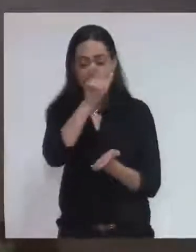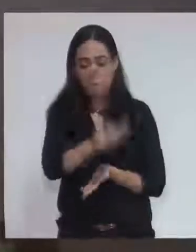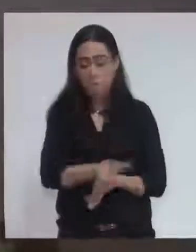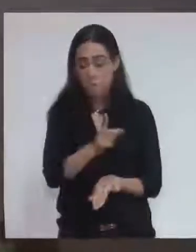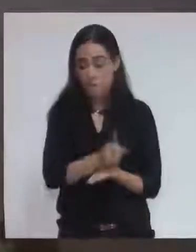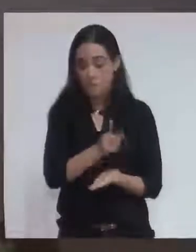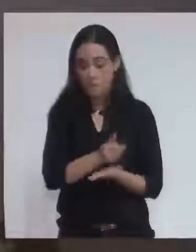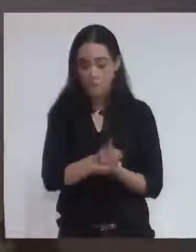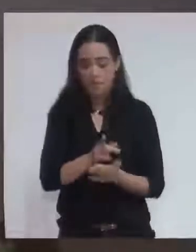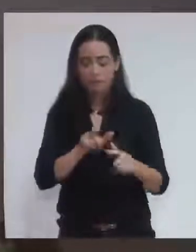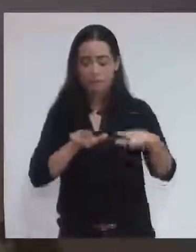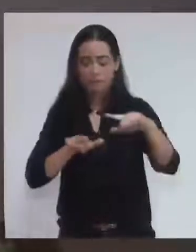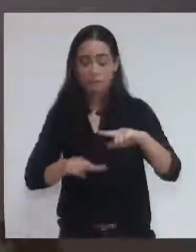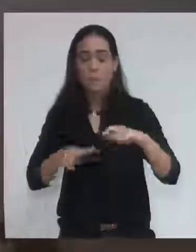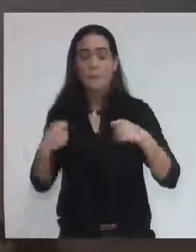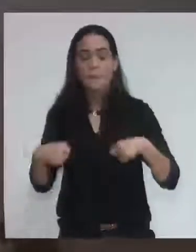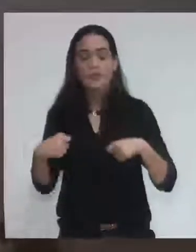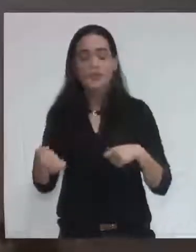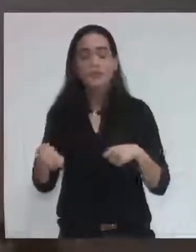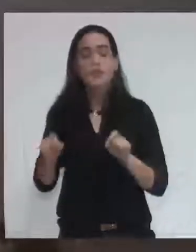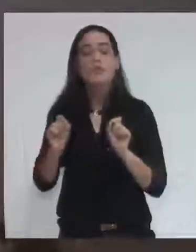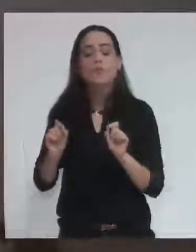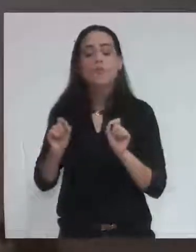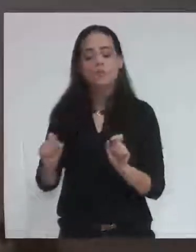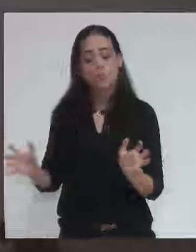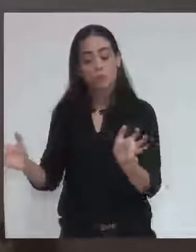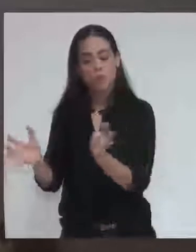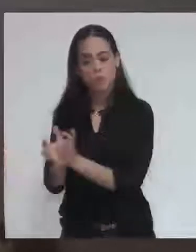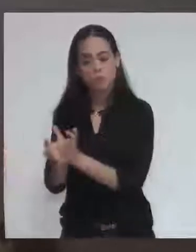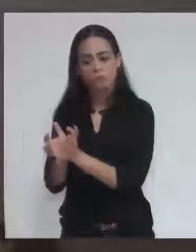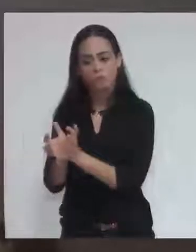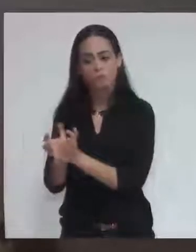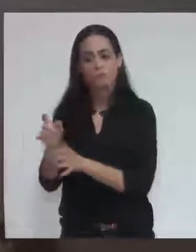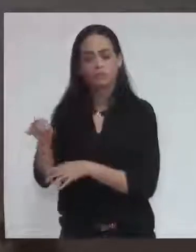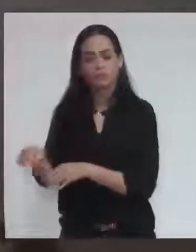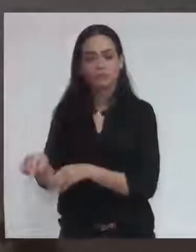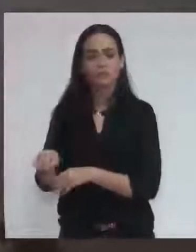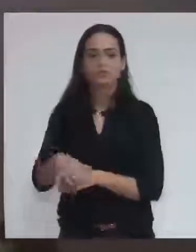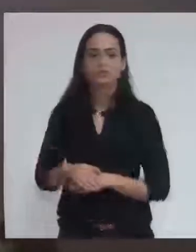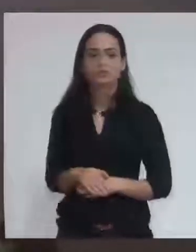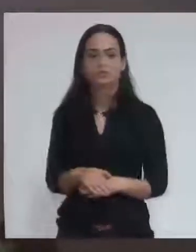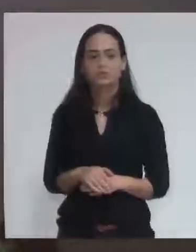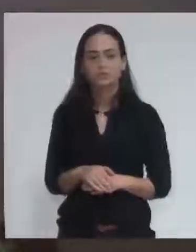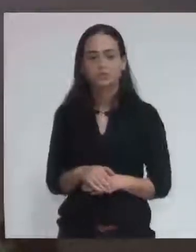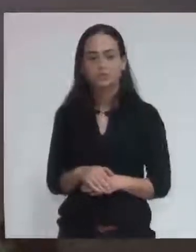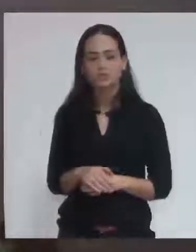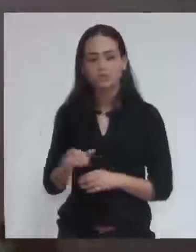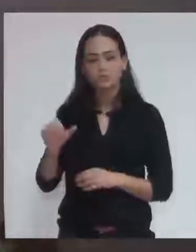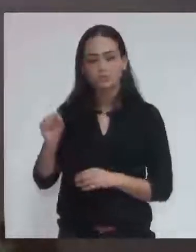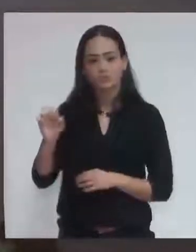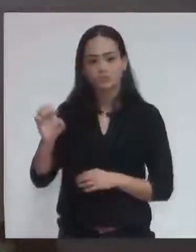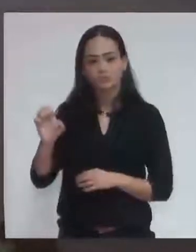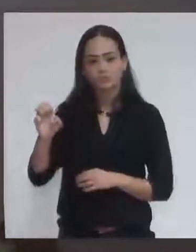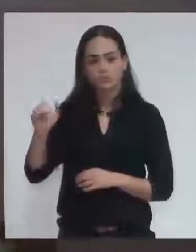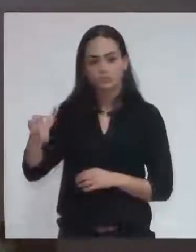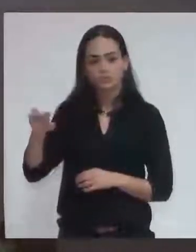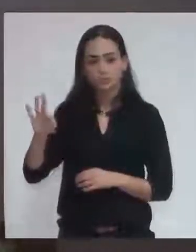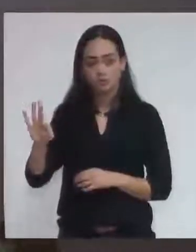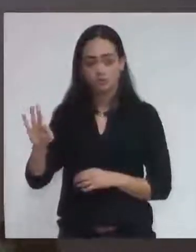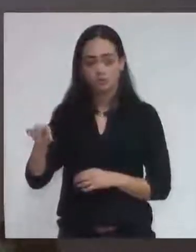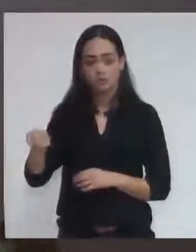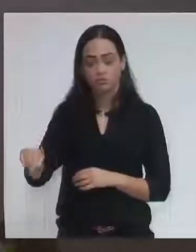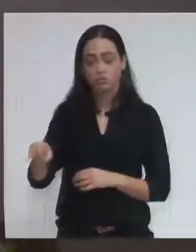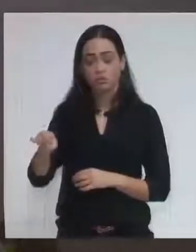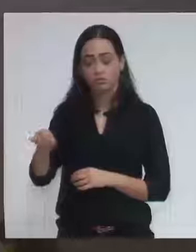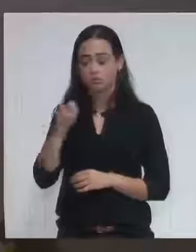acontecendo. Para isso tem o quê? O SESMIT. O que o SESMIT ele nos indica? Não é, só lembrando, o SESMIT, para quem não